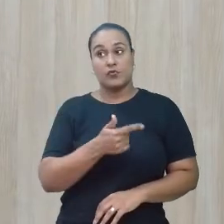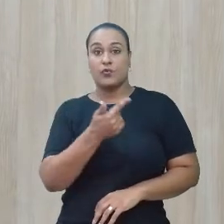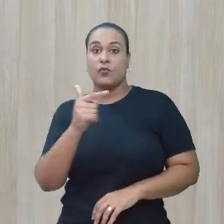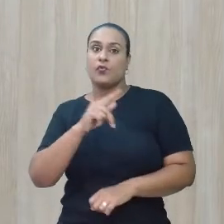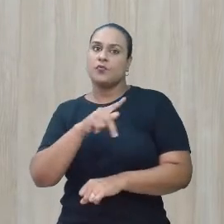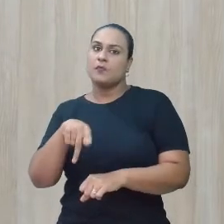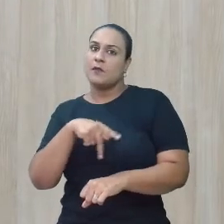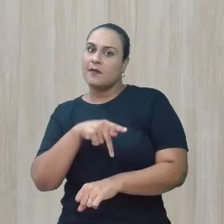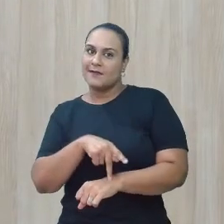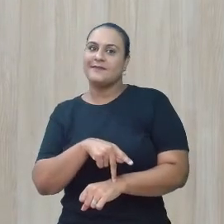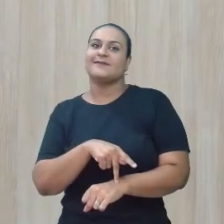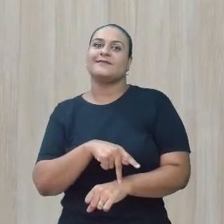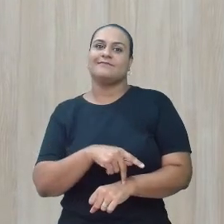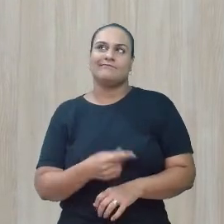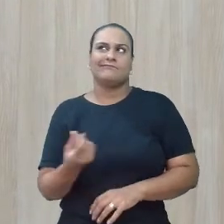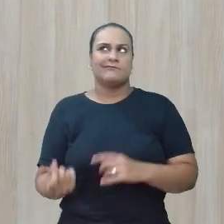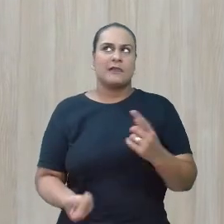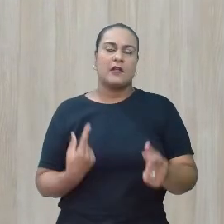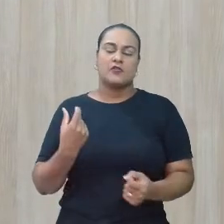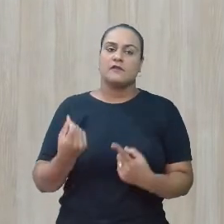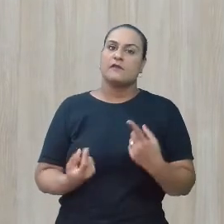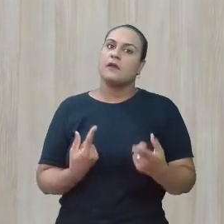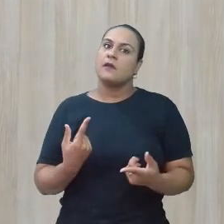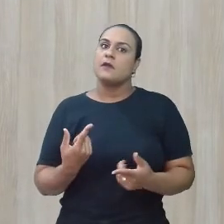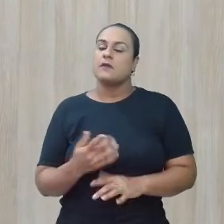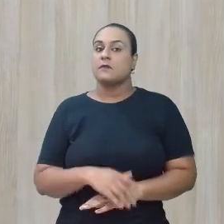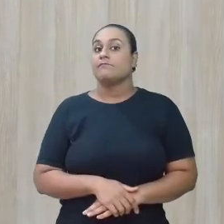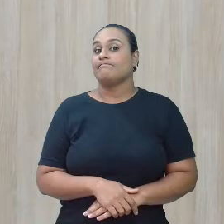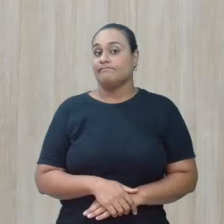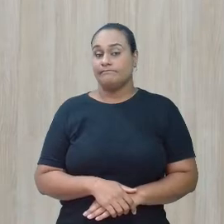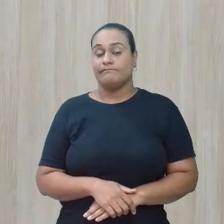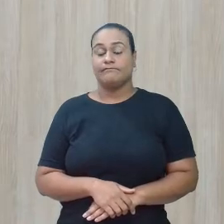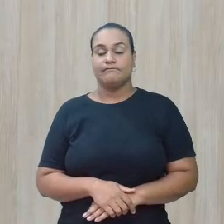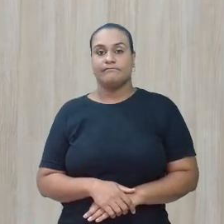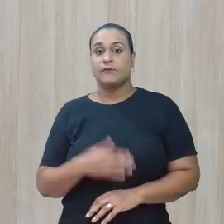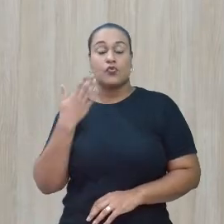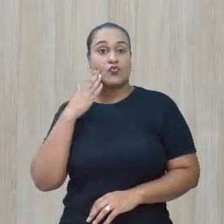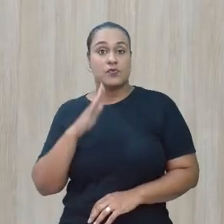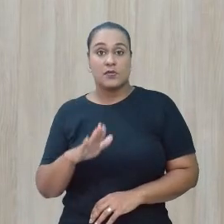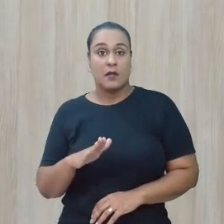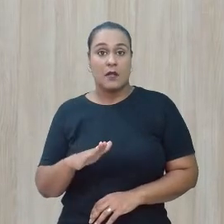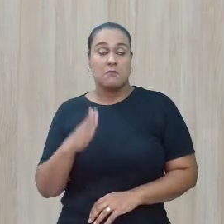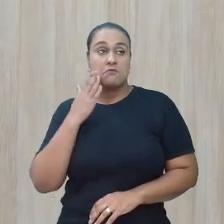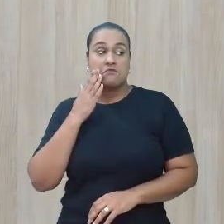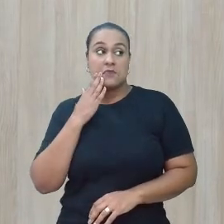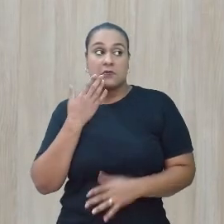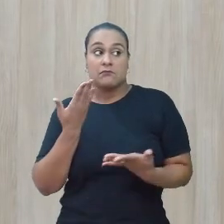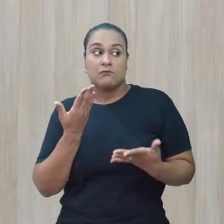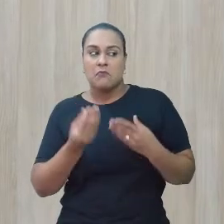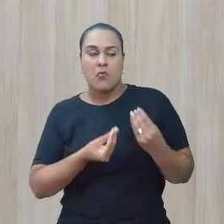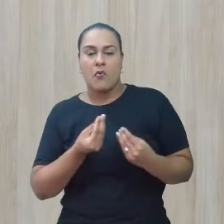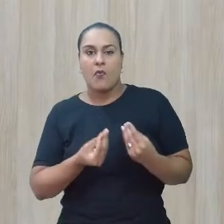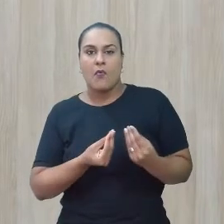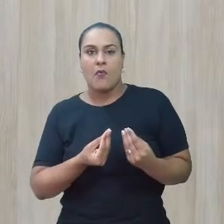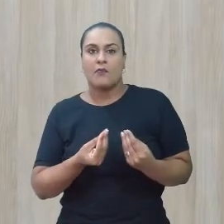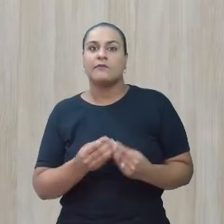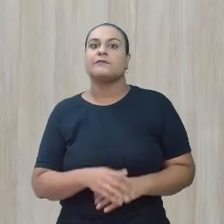um turista, às vezes um morador do mesmo país, mas de outra região, não vai saber entender.